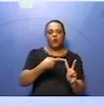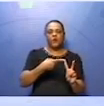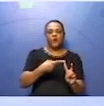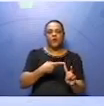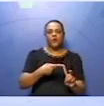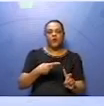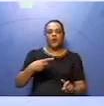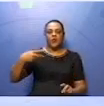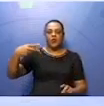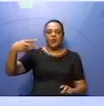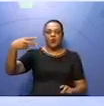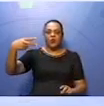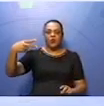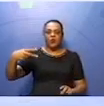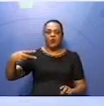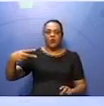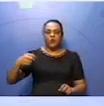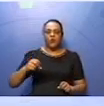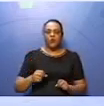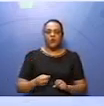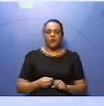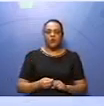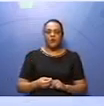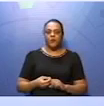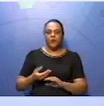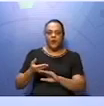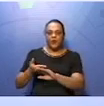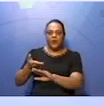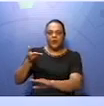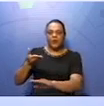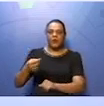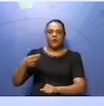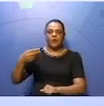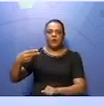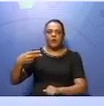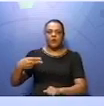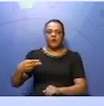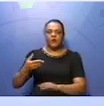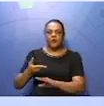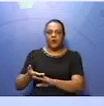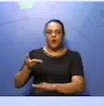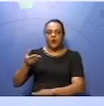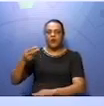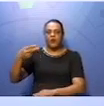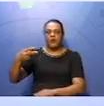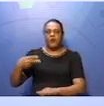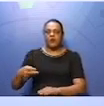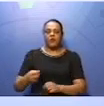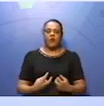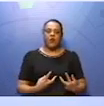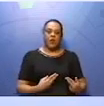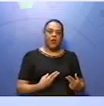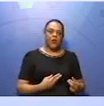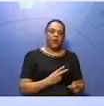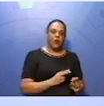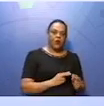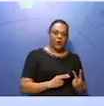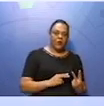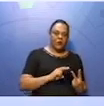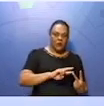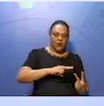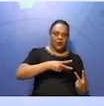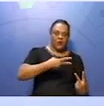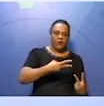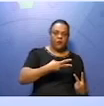Então, eu vou separar. Os dois número 2 são iguais, que é a mesma coisa que 2 elevado a 2. 2 número